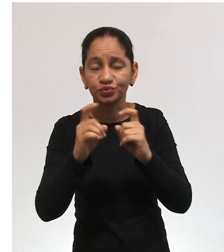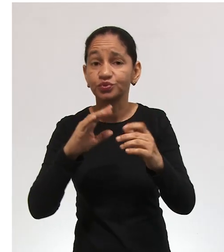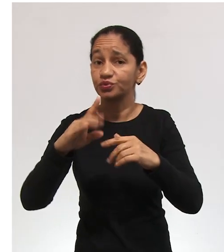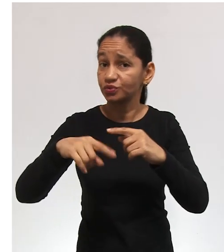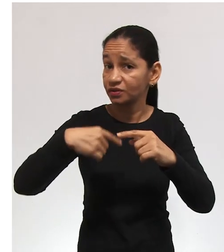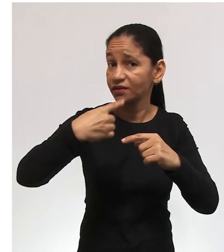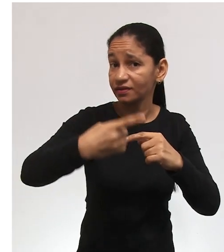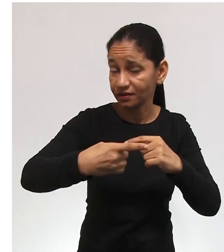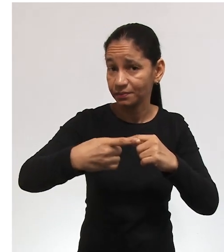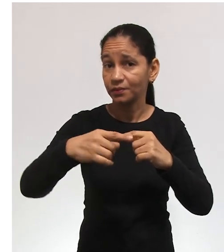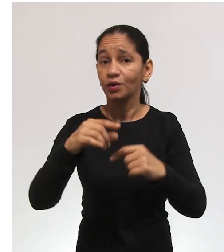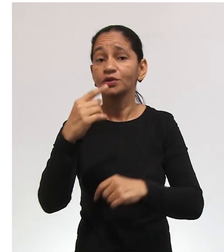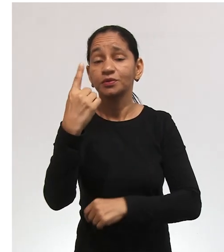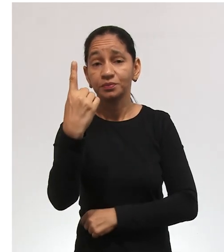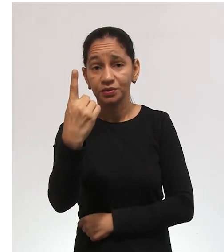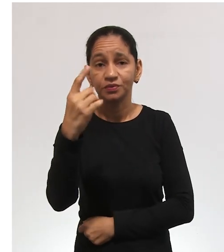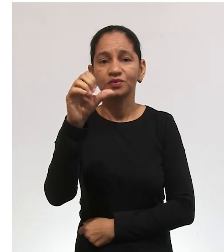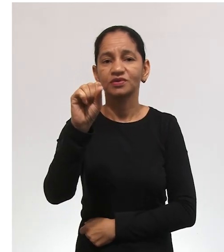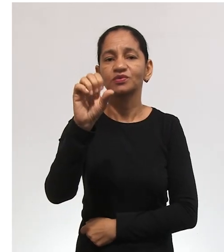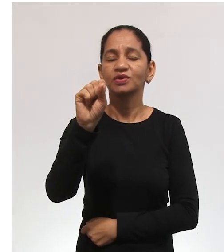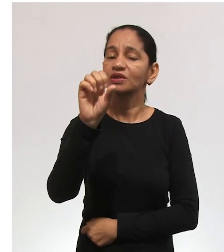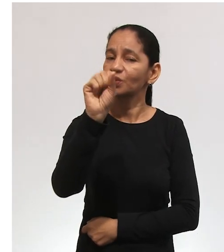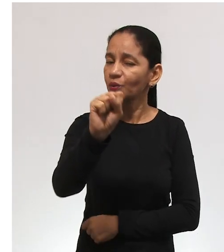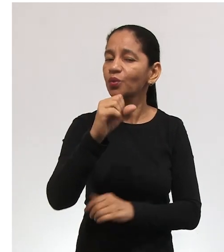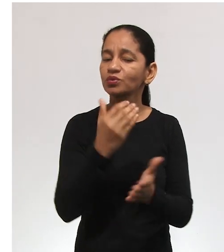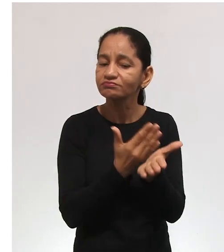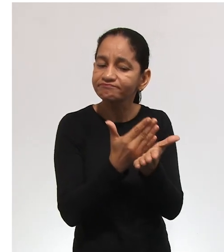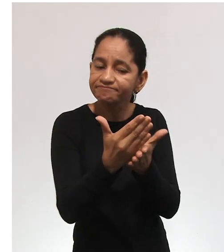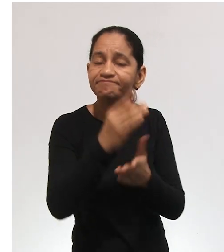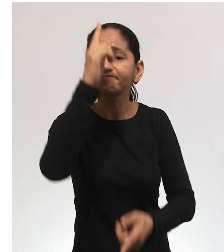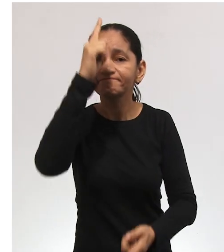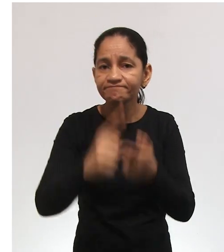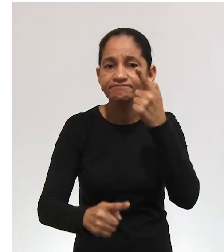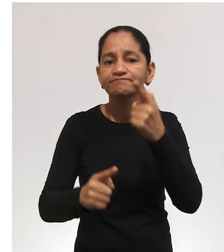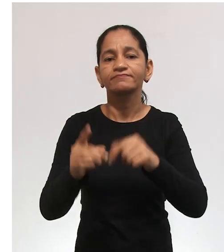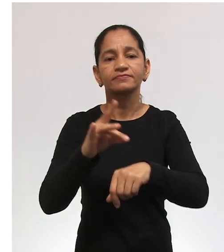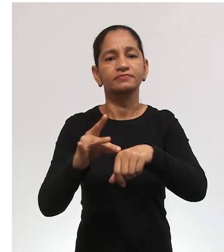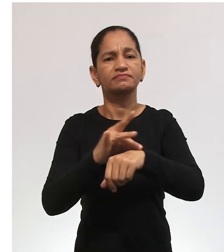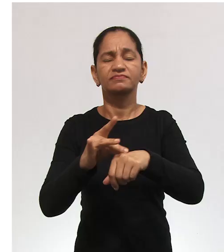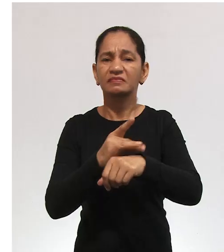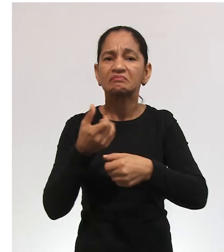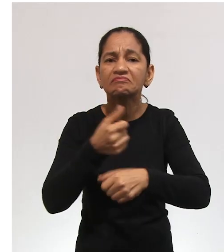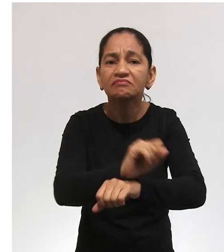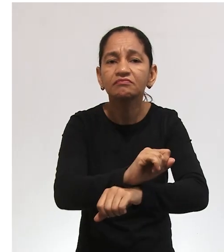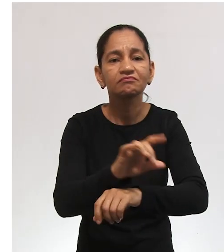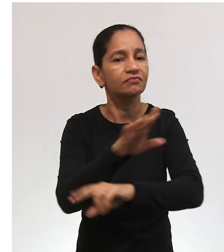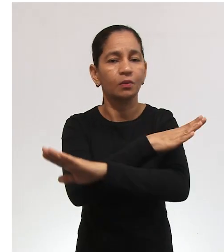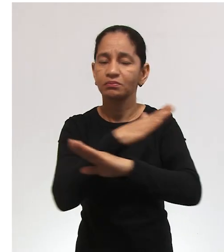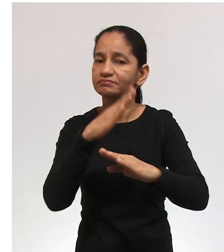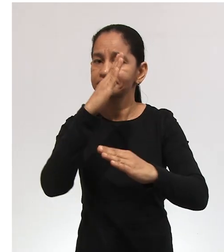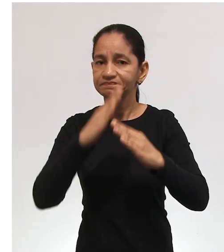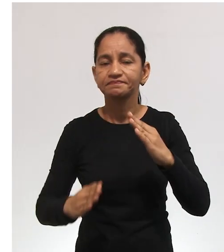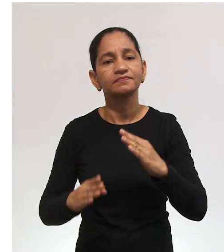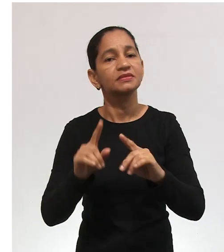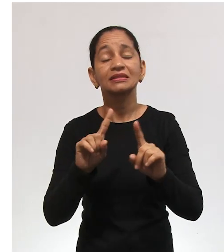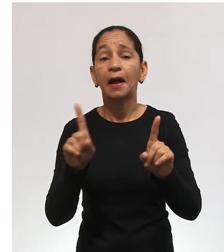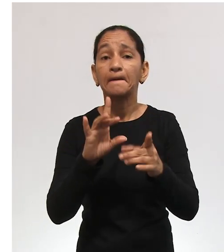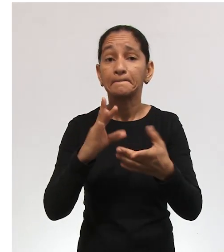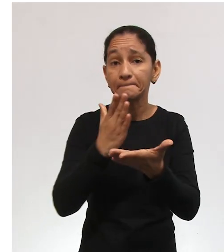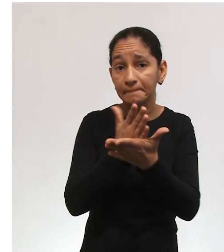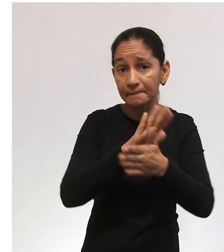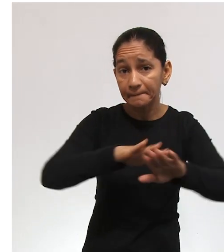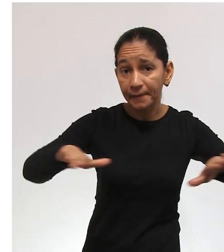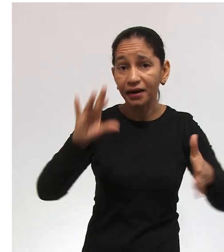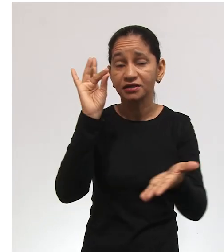de 1888, a gente tem a proibição da escravidão no Brasil. Então, o Brasil deixa de